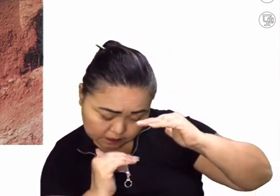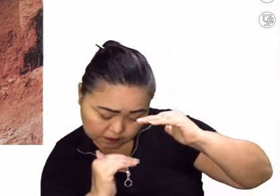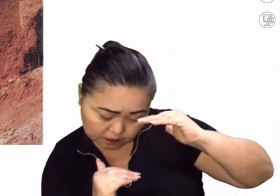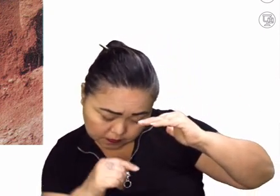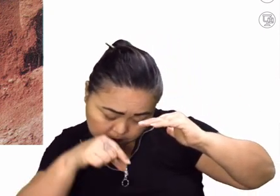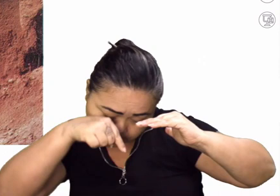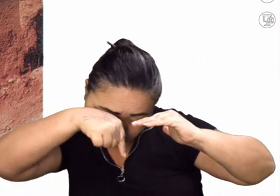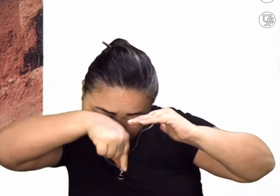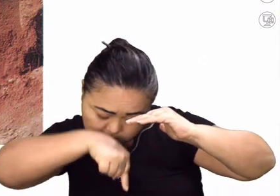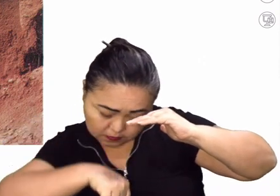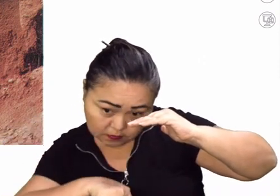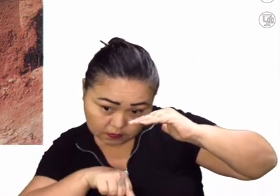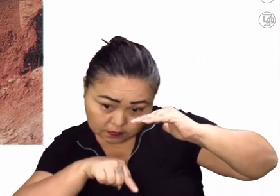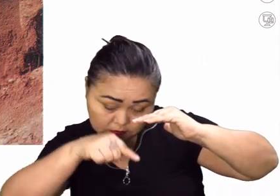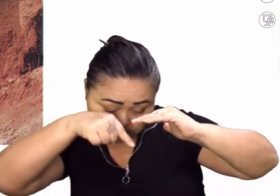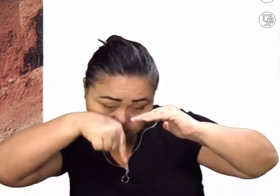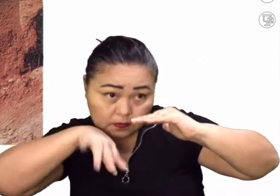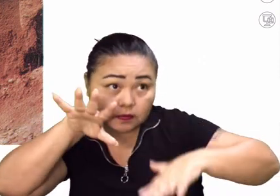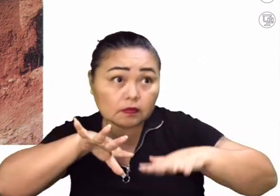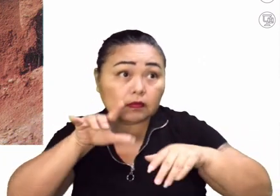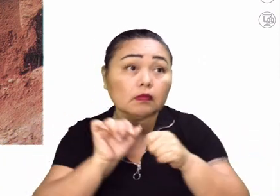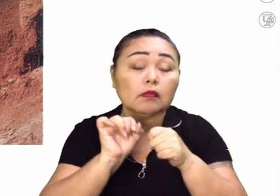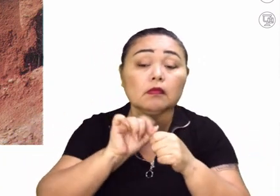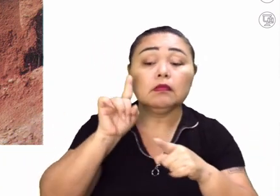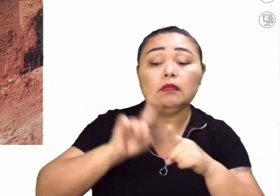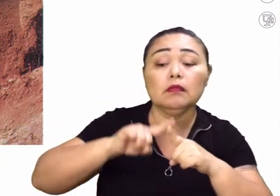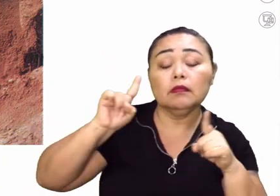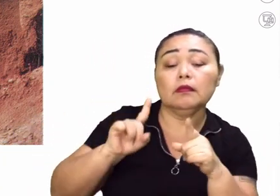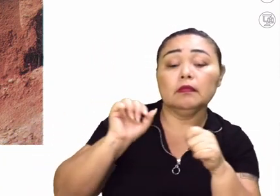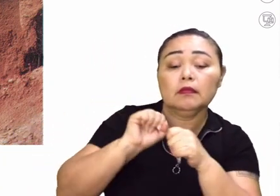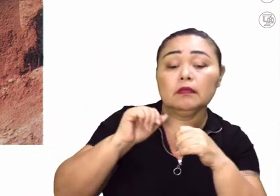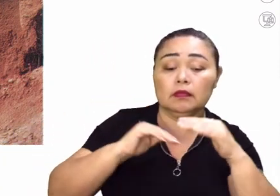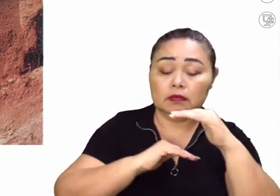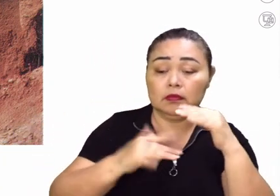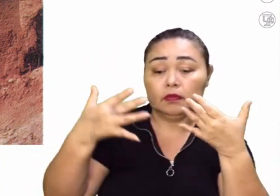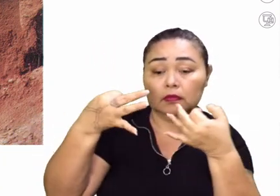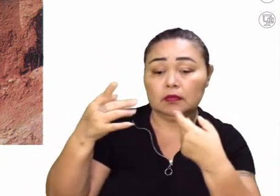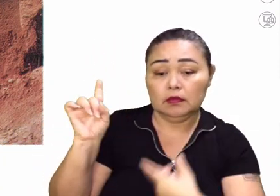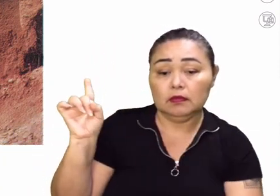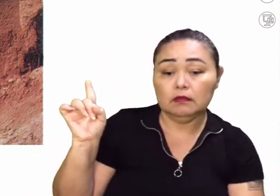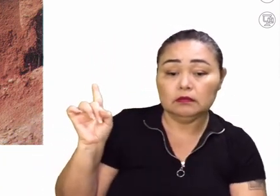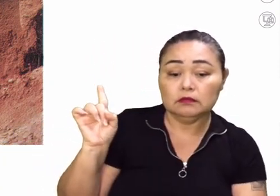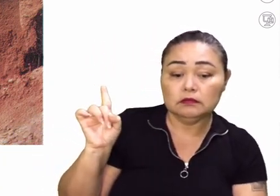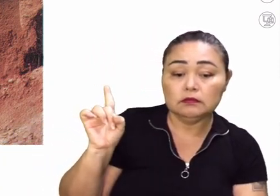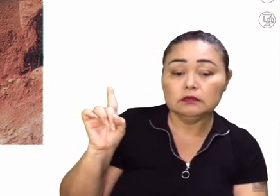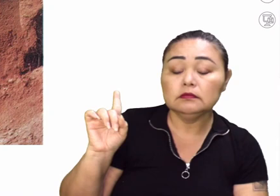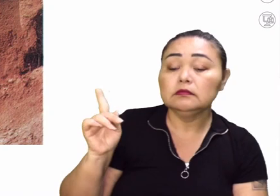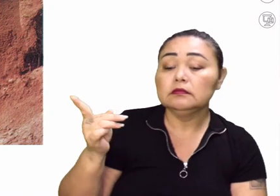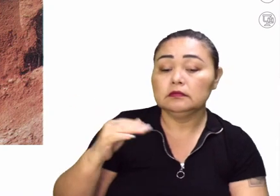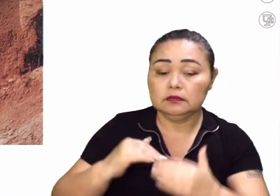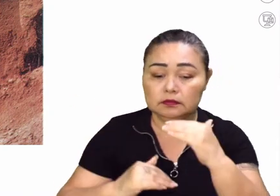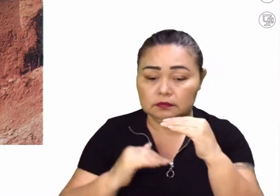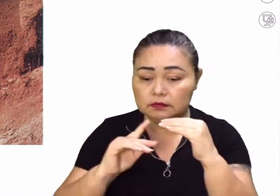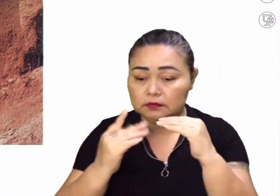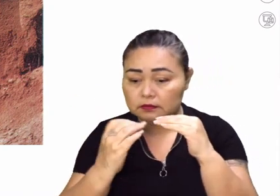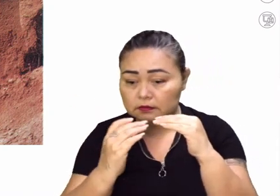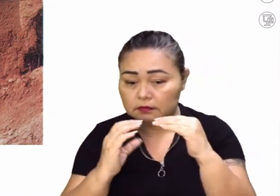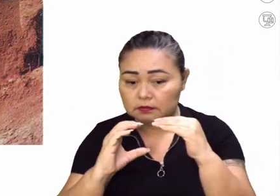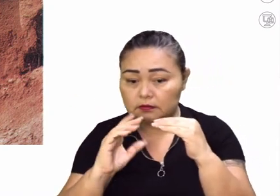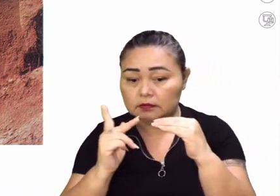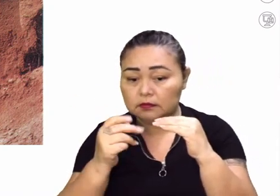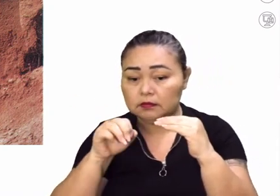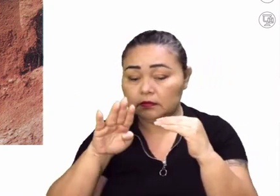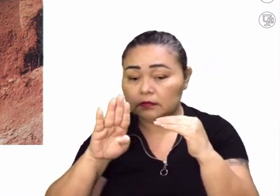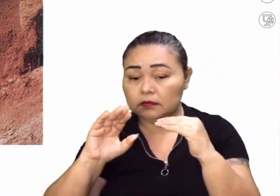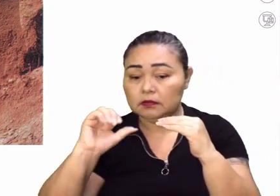em profundidade não é isso é relativo mais um solo perfeito ele fica assim ó Rocha mãe depois o horizonte c